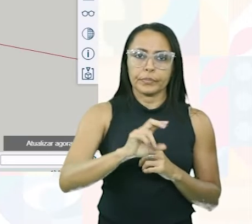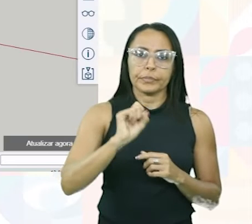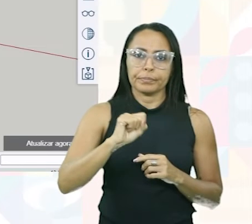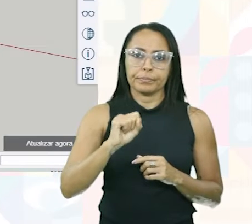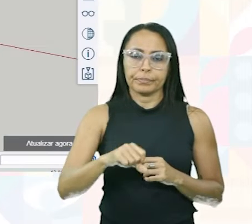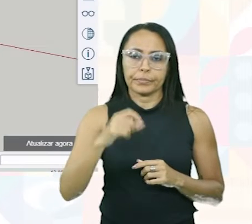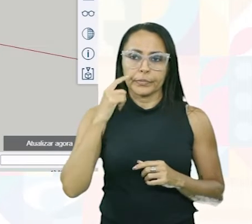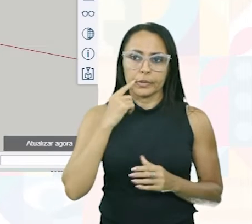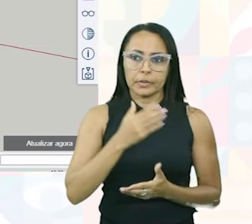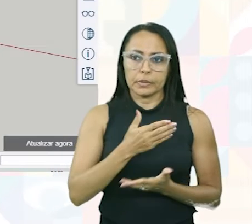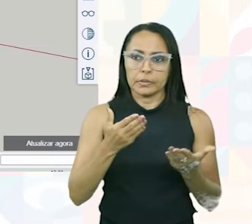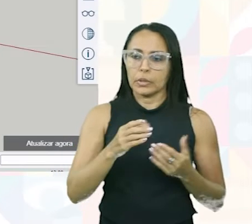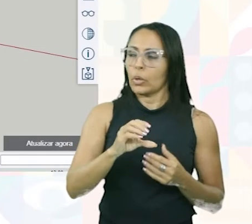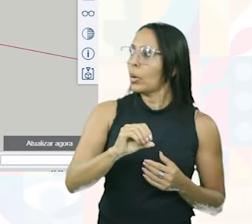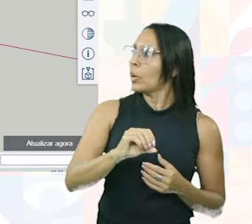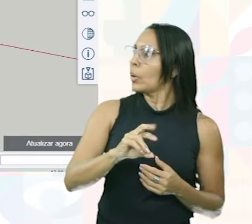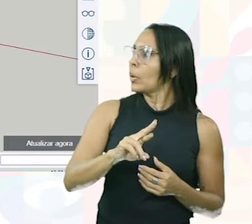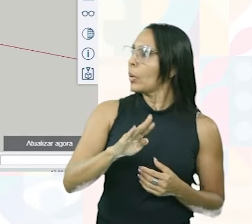orbitar